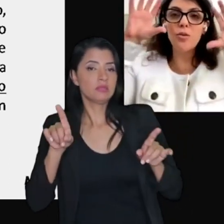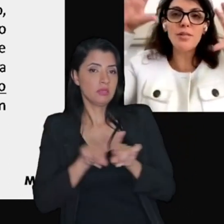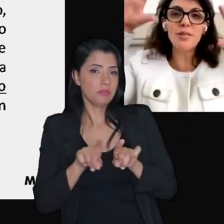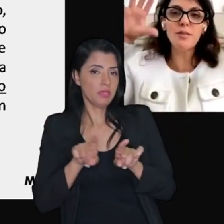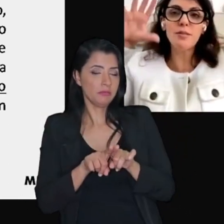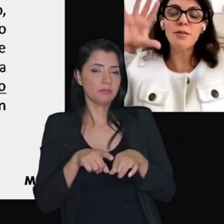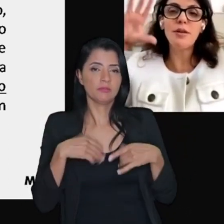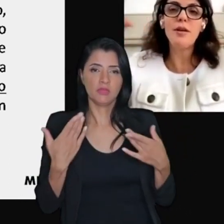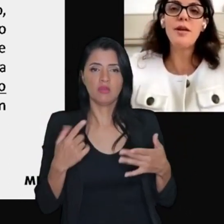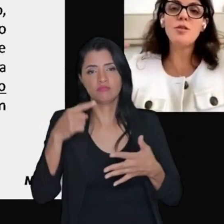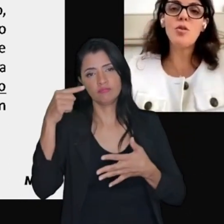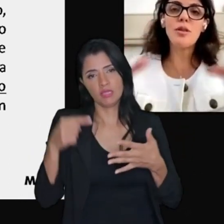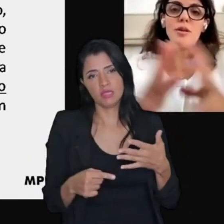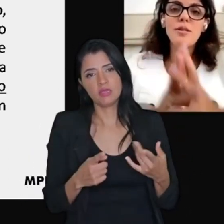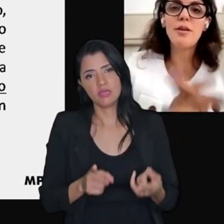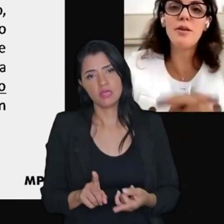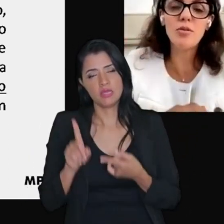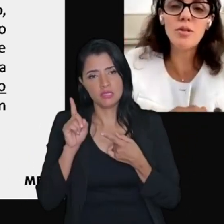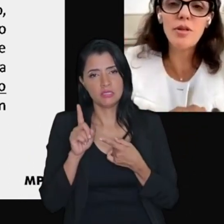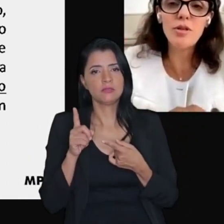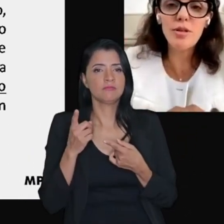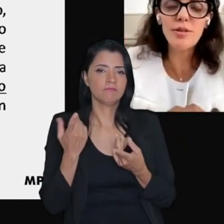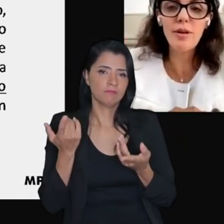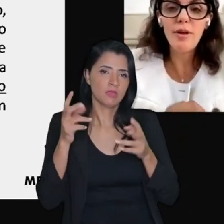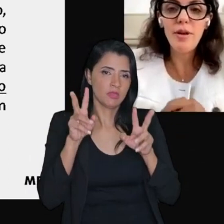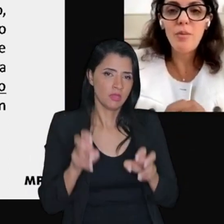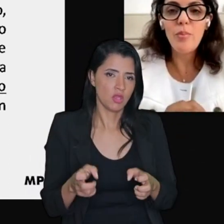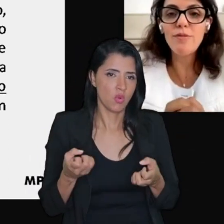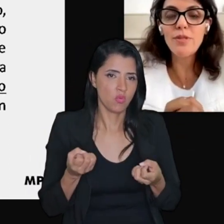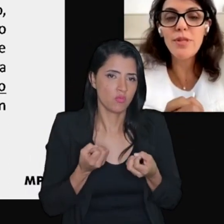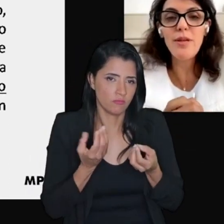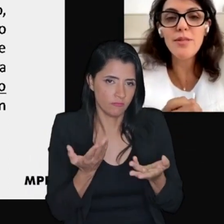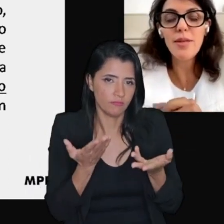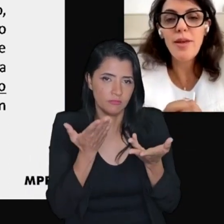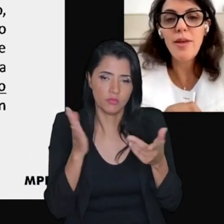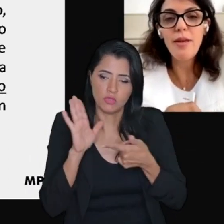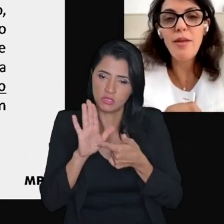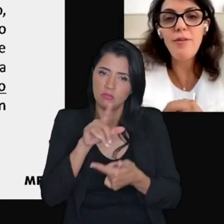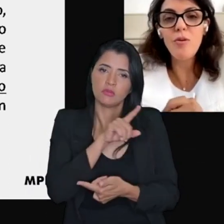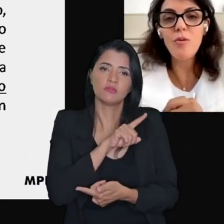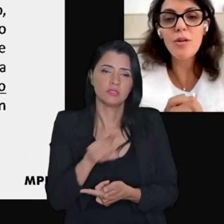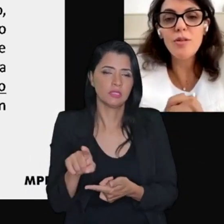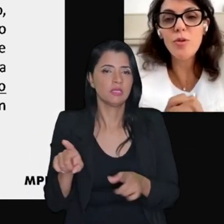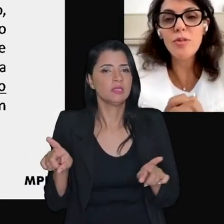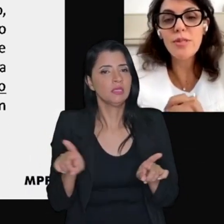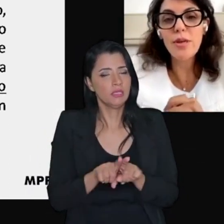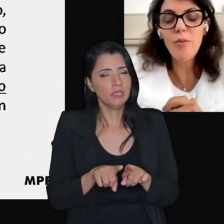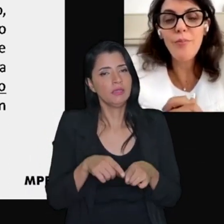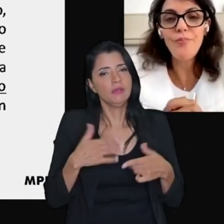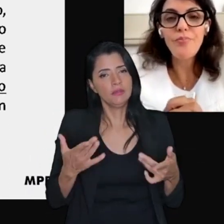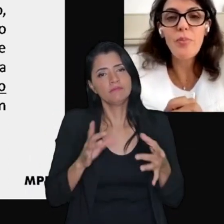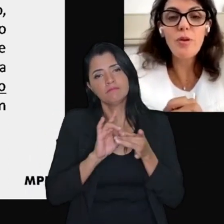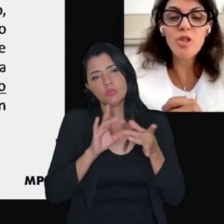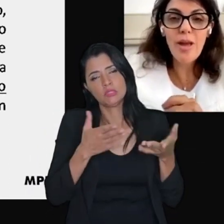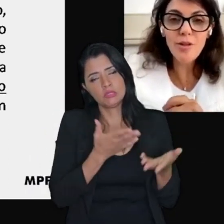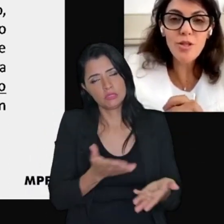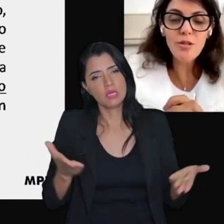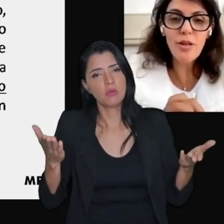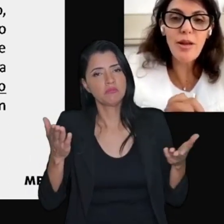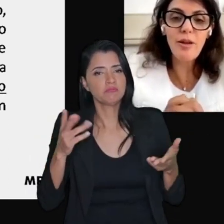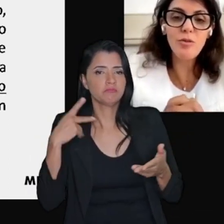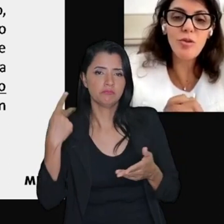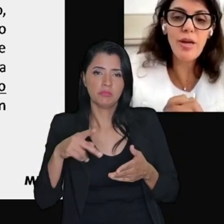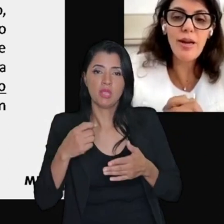são esses quadrantes aí que eu gostaria de trazer para vocês e fico à disposição pelo